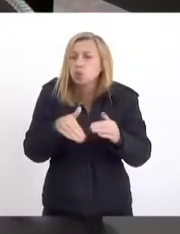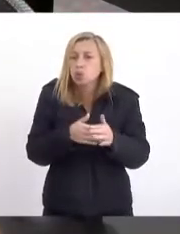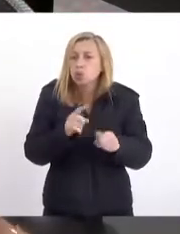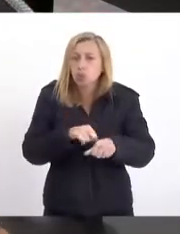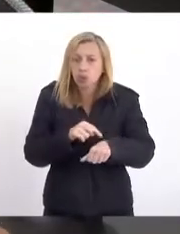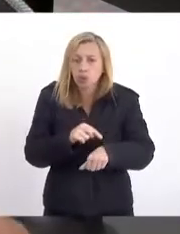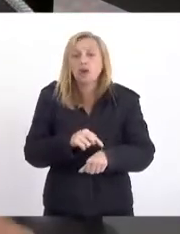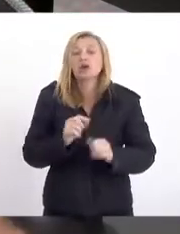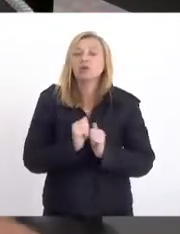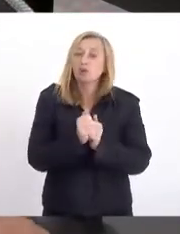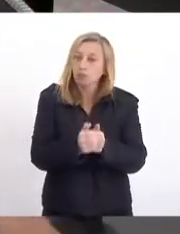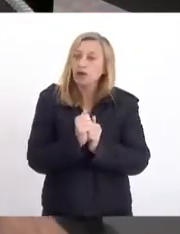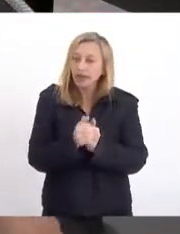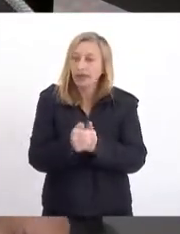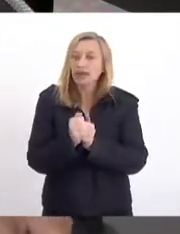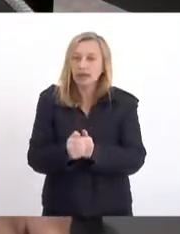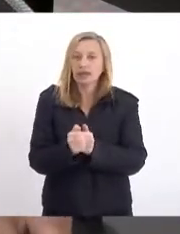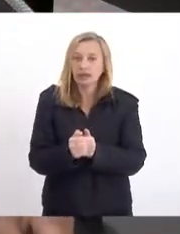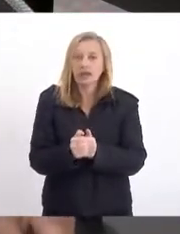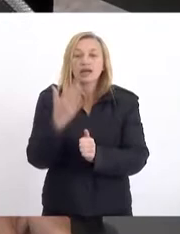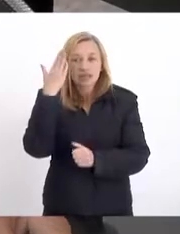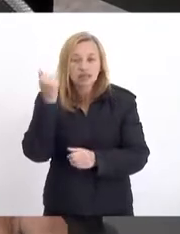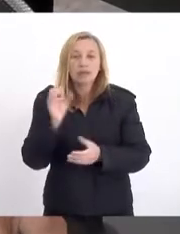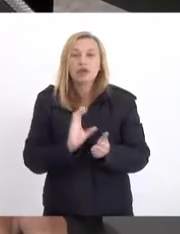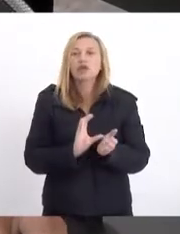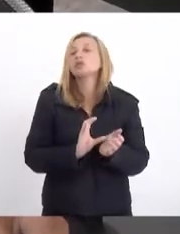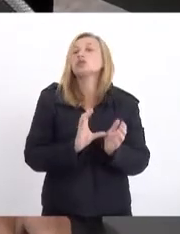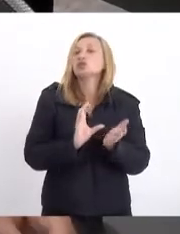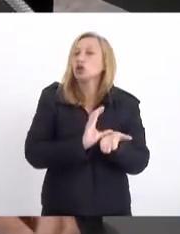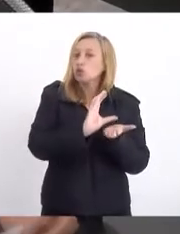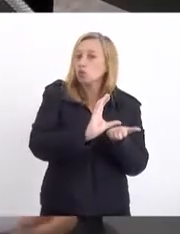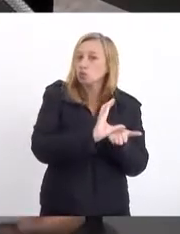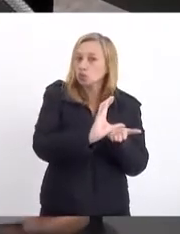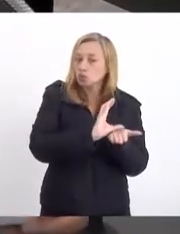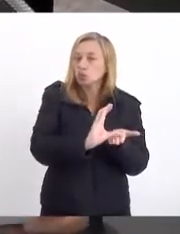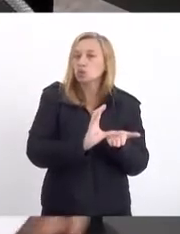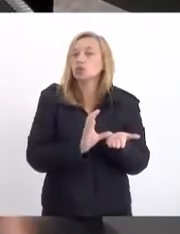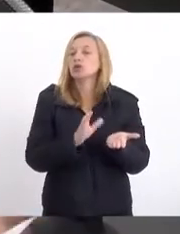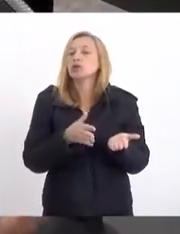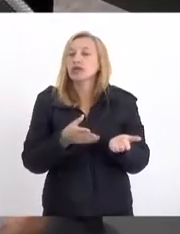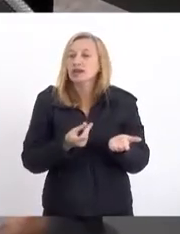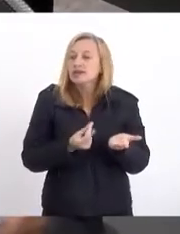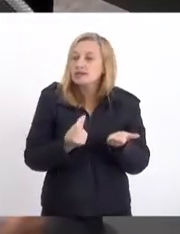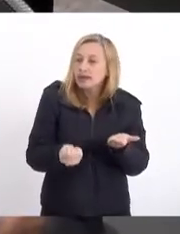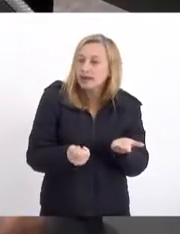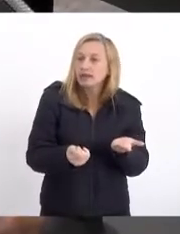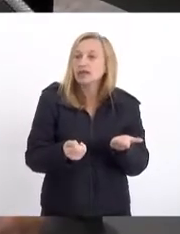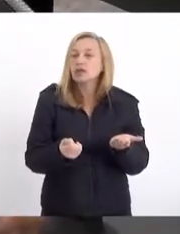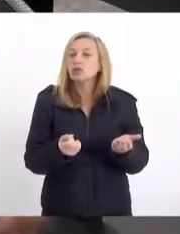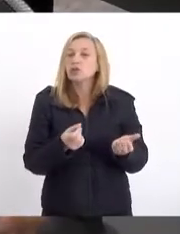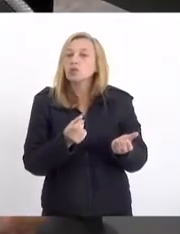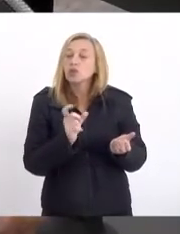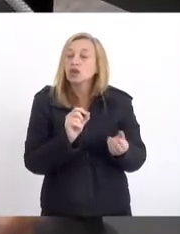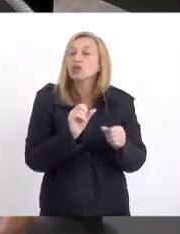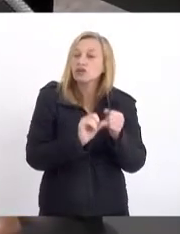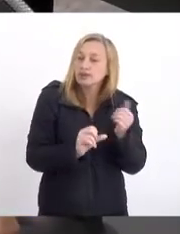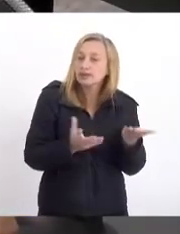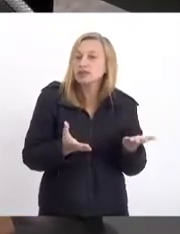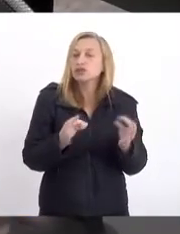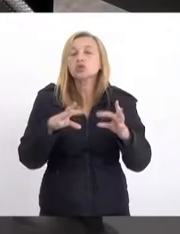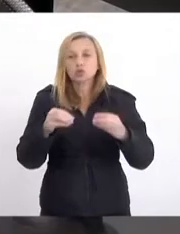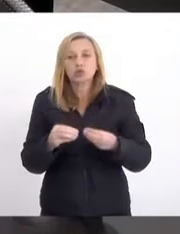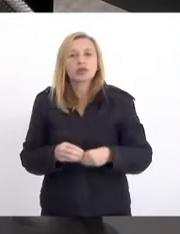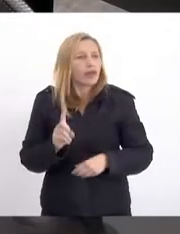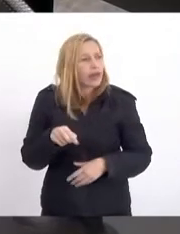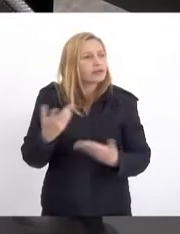A gente acompanhar, saber dos recursos que estão saindo, como estão sendo contemplados, tudo isso, aquilo. Então,